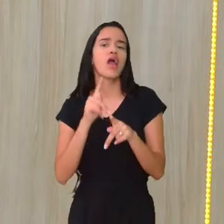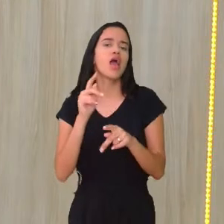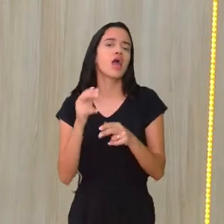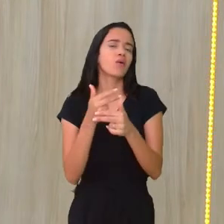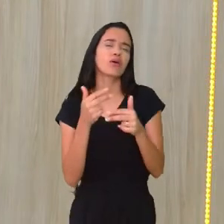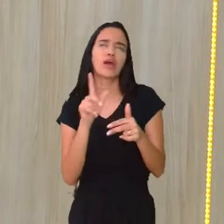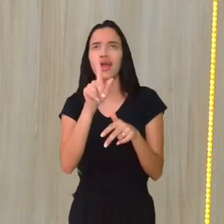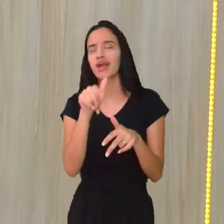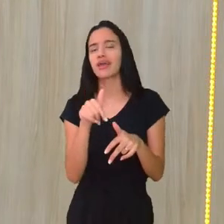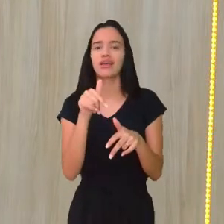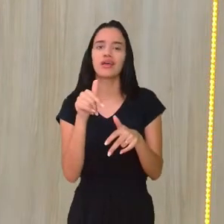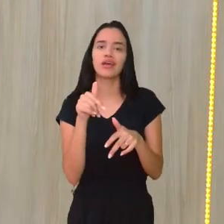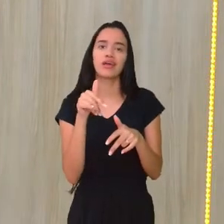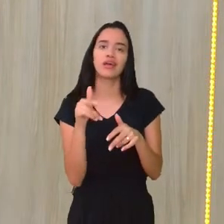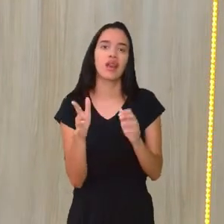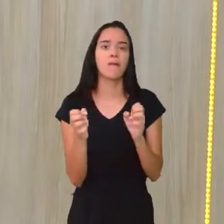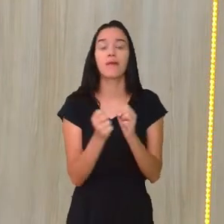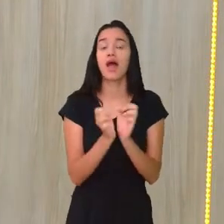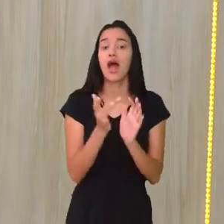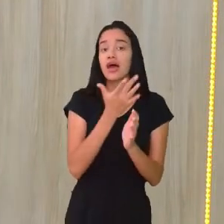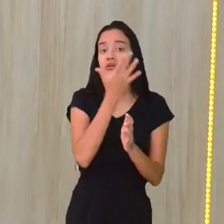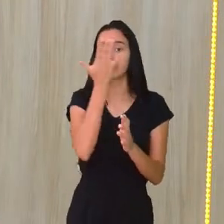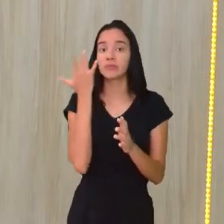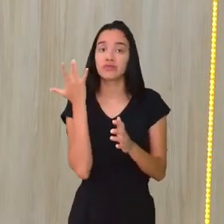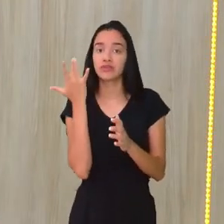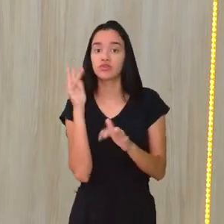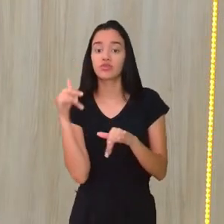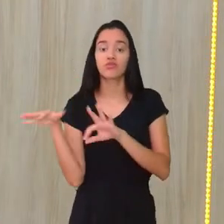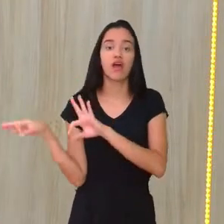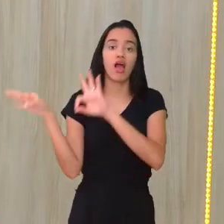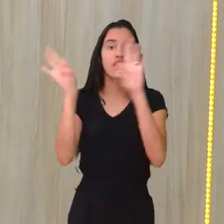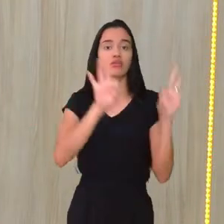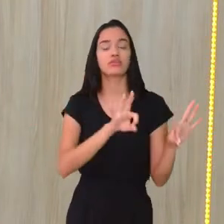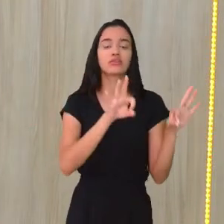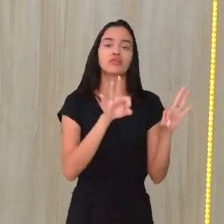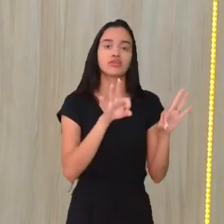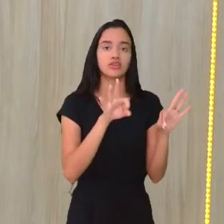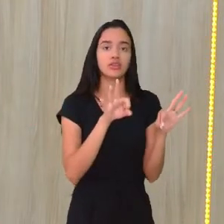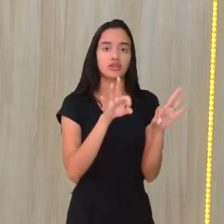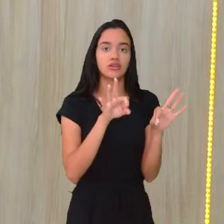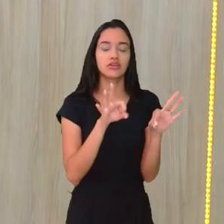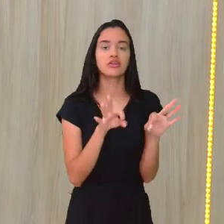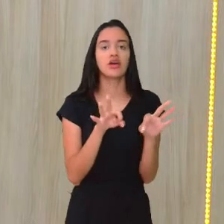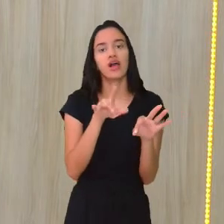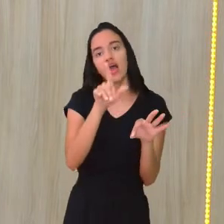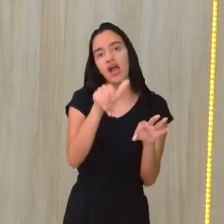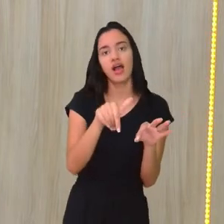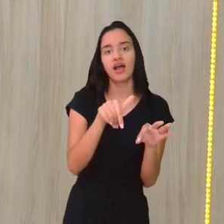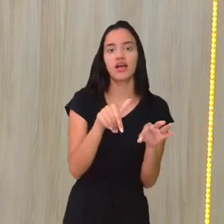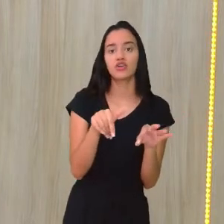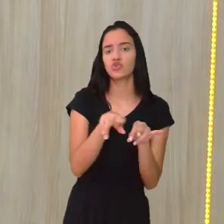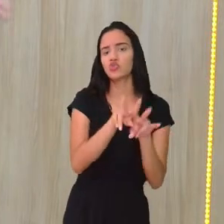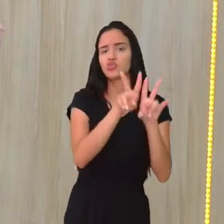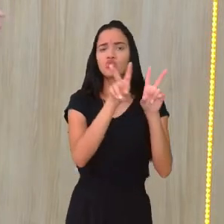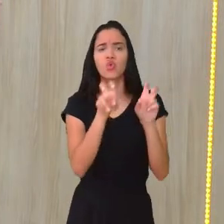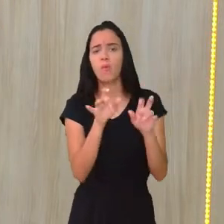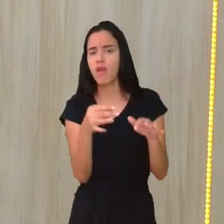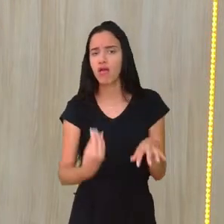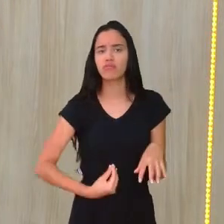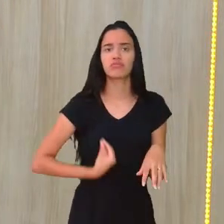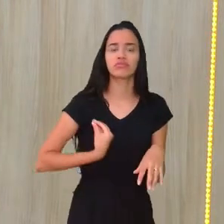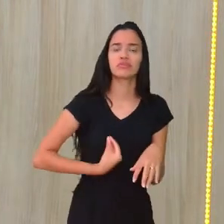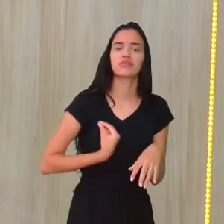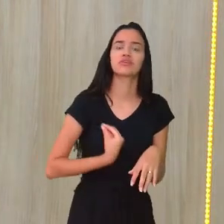é, bem próximo. As pessoas estavam ali assistindo aquelas encenações, sejam elas sobre a